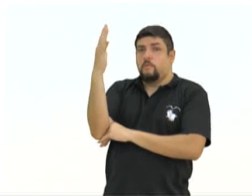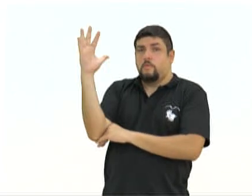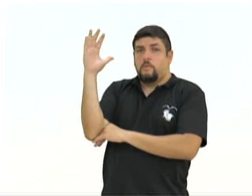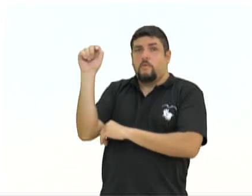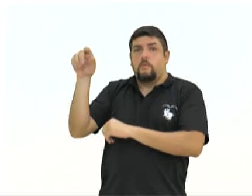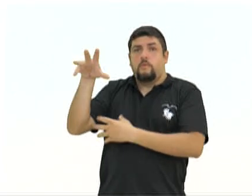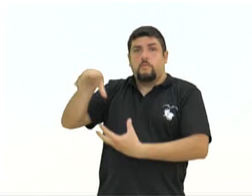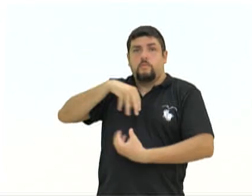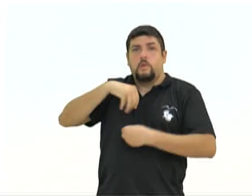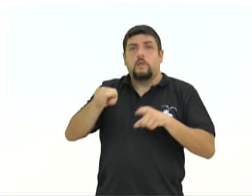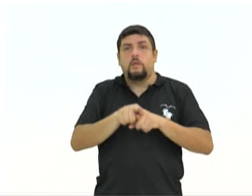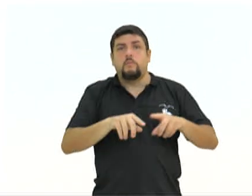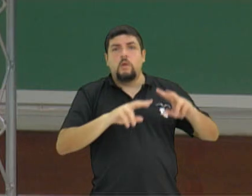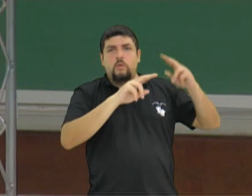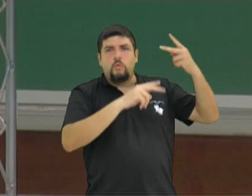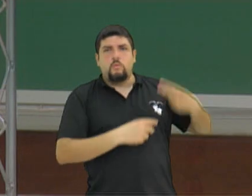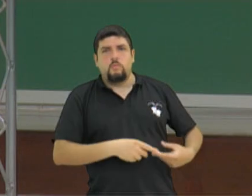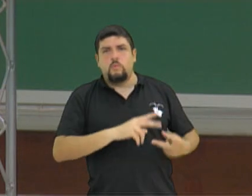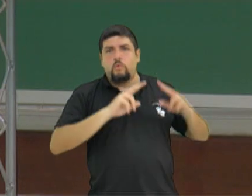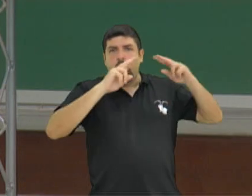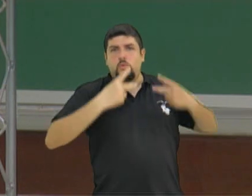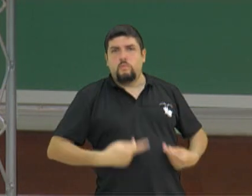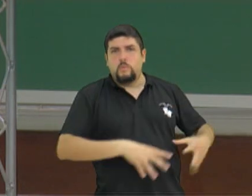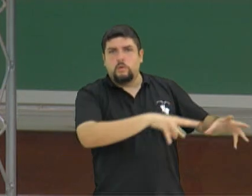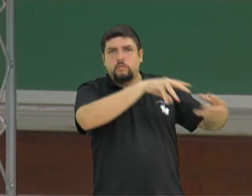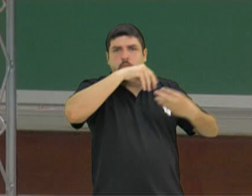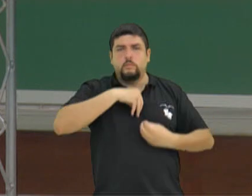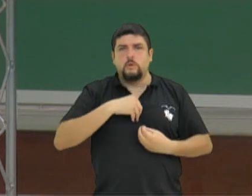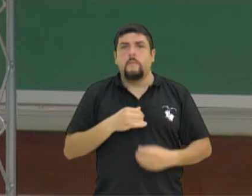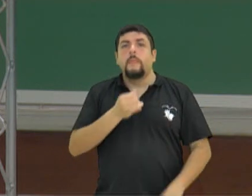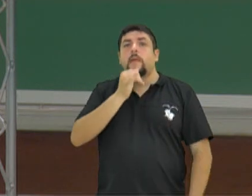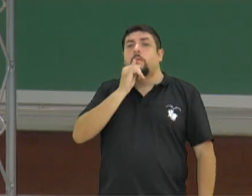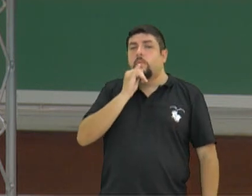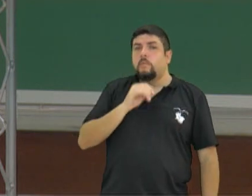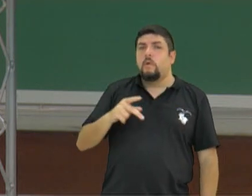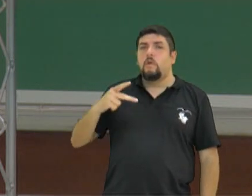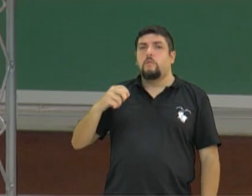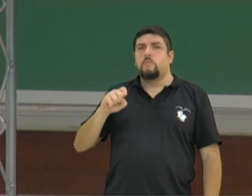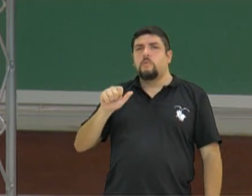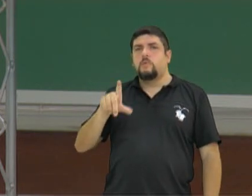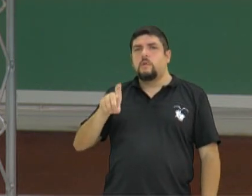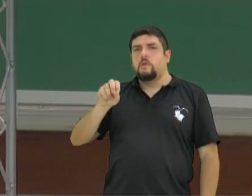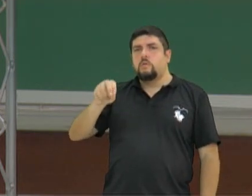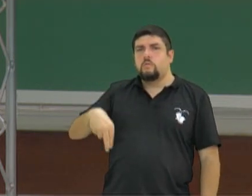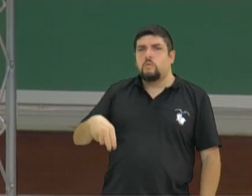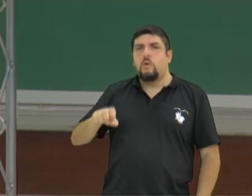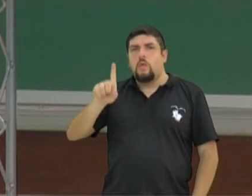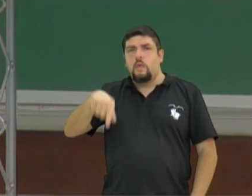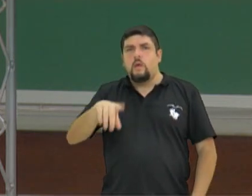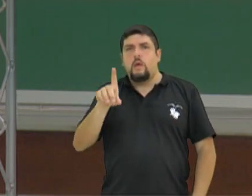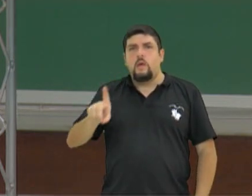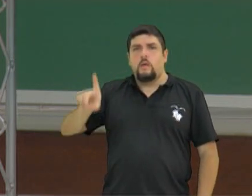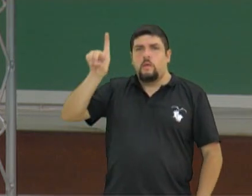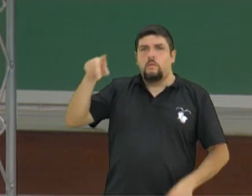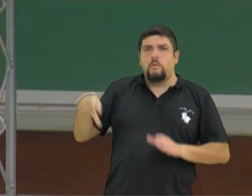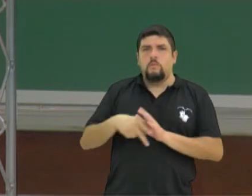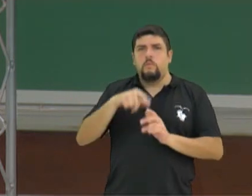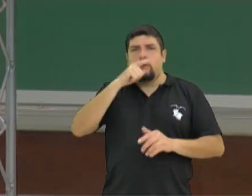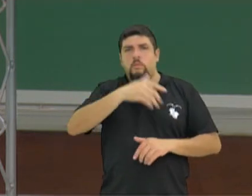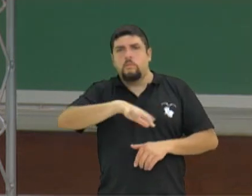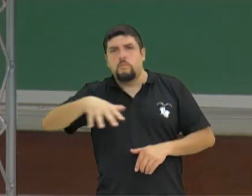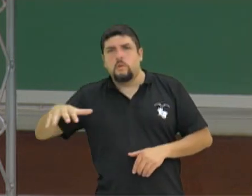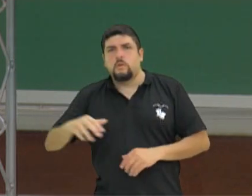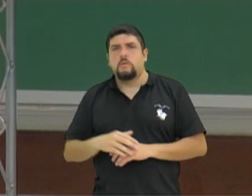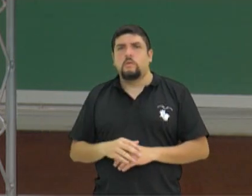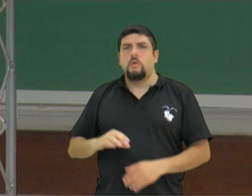Então a gente tem lá o Poseidon, né, o deus dos mares, né? Temos ali o Cronos, o deus do tempo, os deuses dos ventos